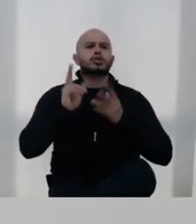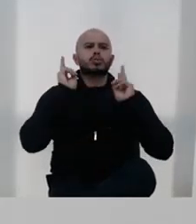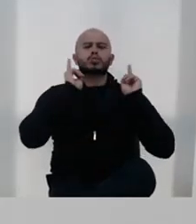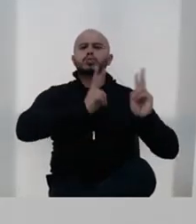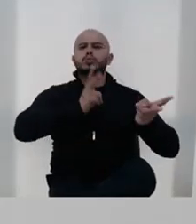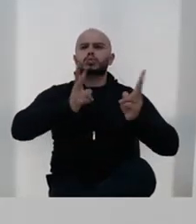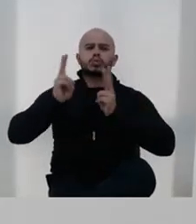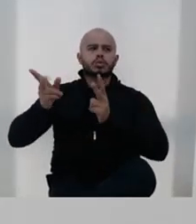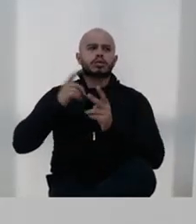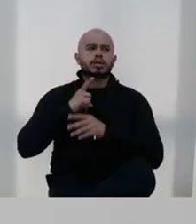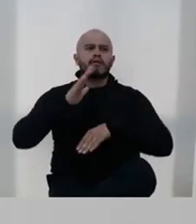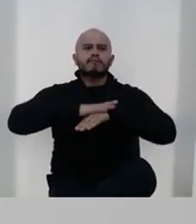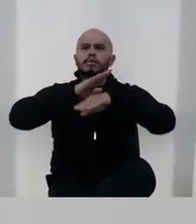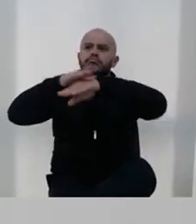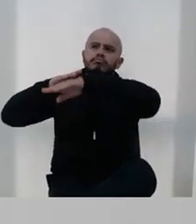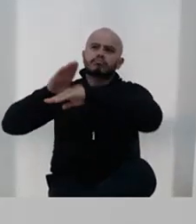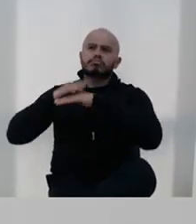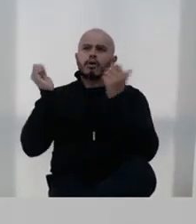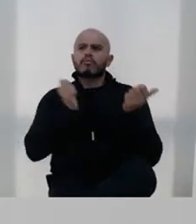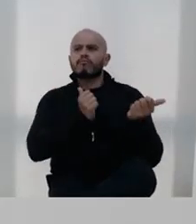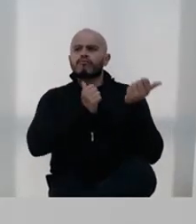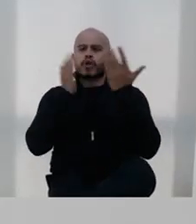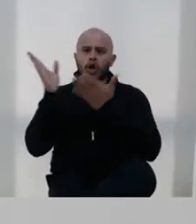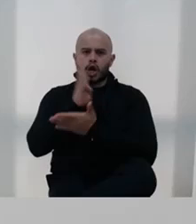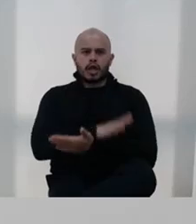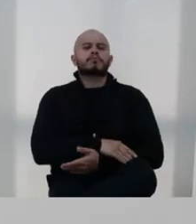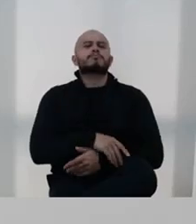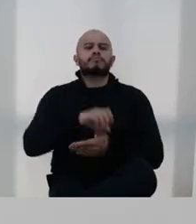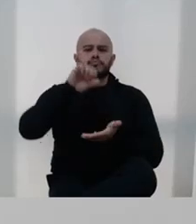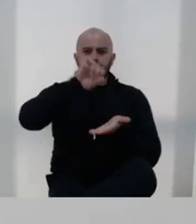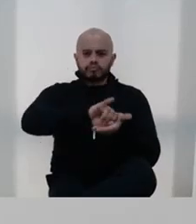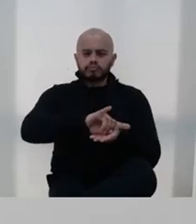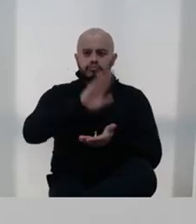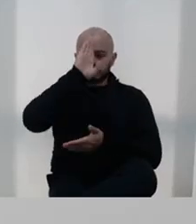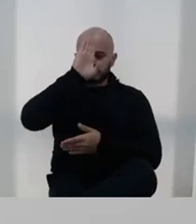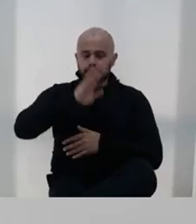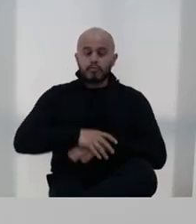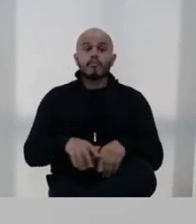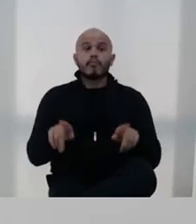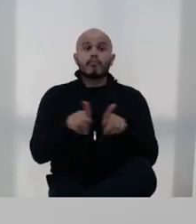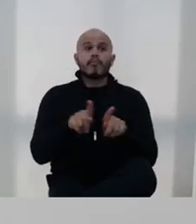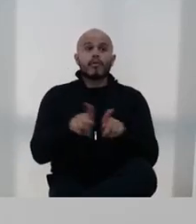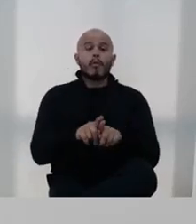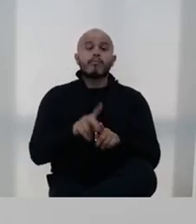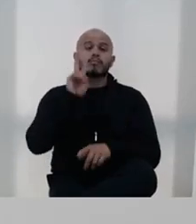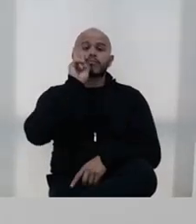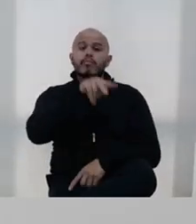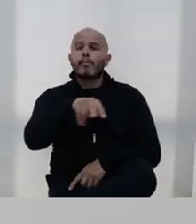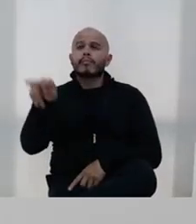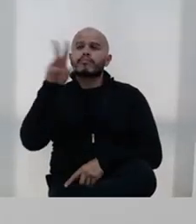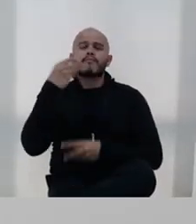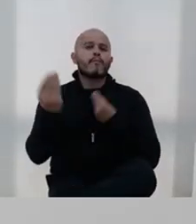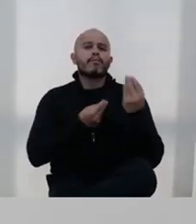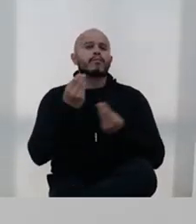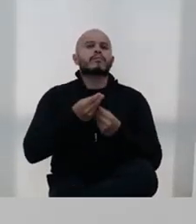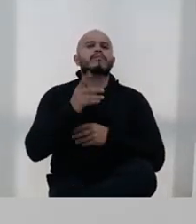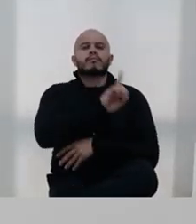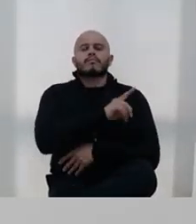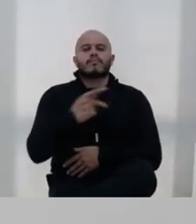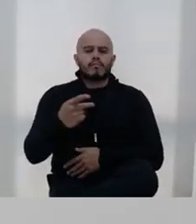fora da sede da Rua Boa Vista 200, de estarmos mais próximos da realidade da Defensoria Pública. Então, é uma